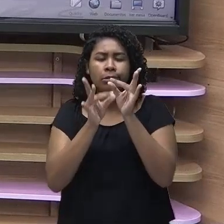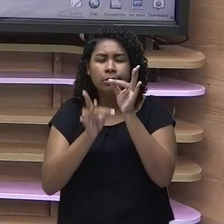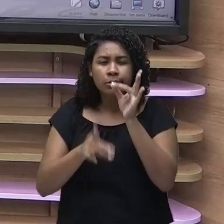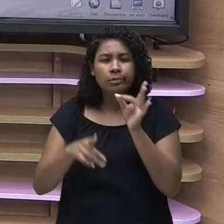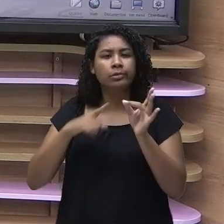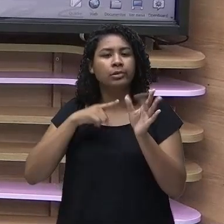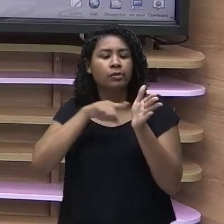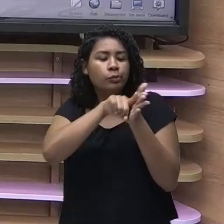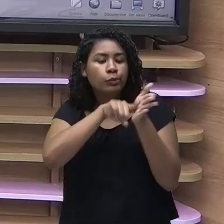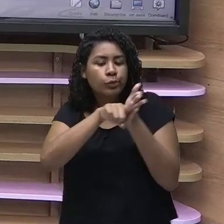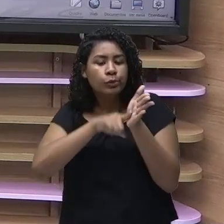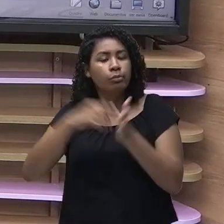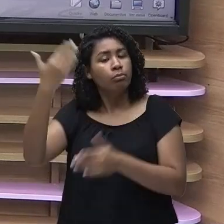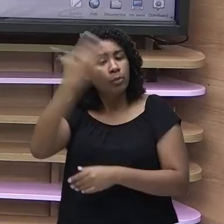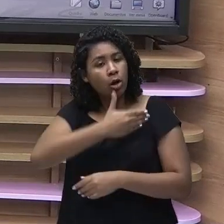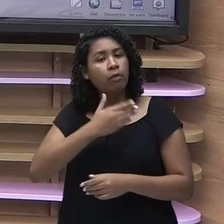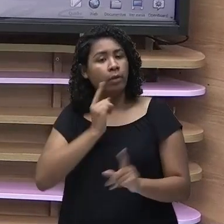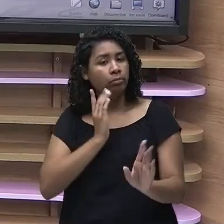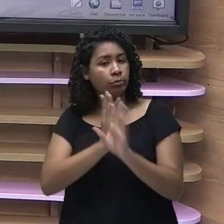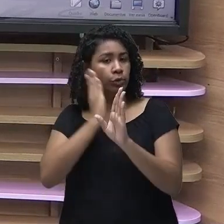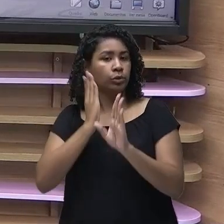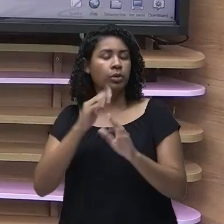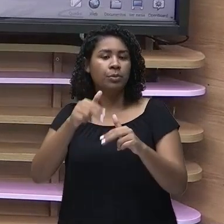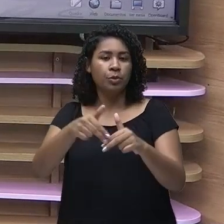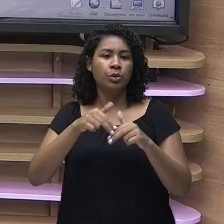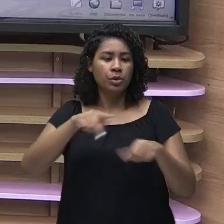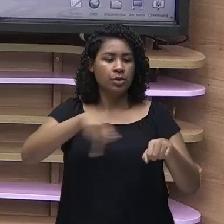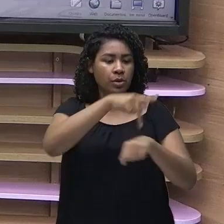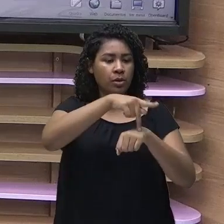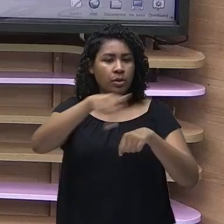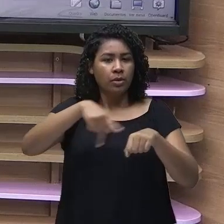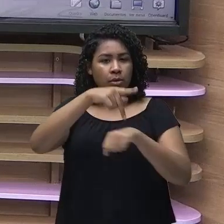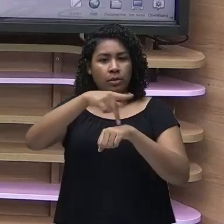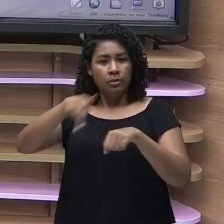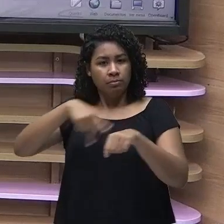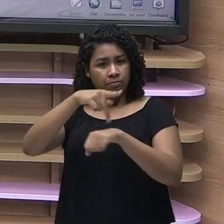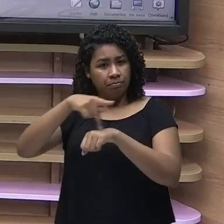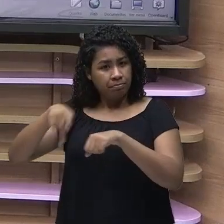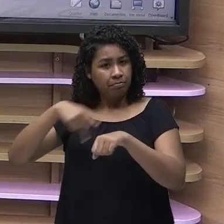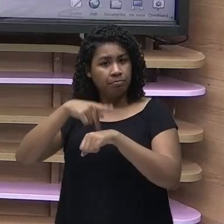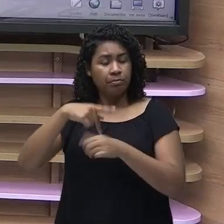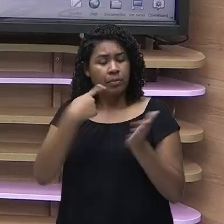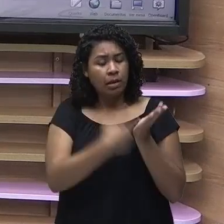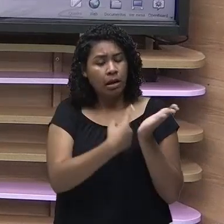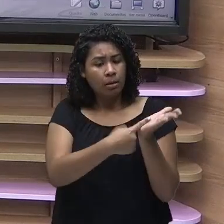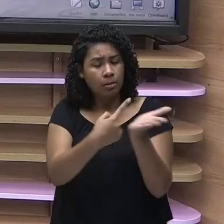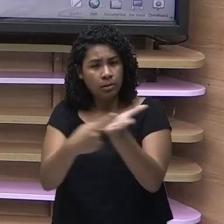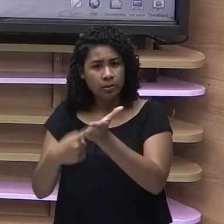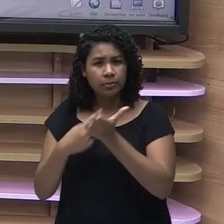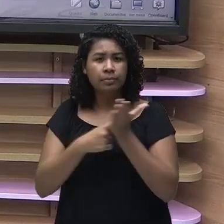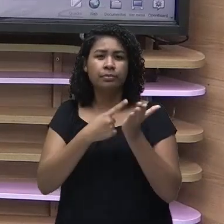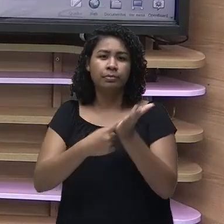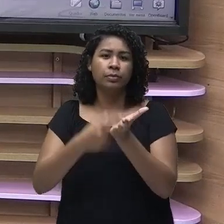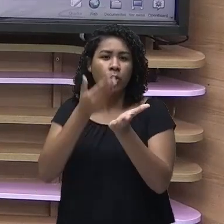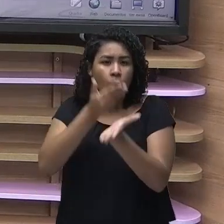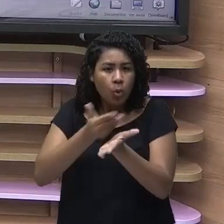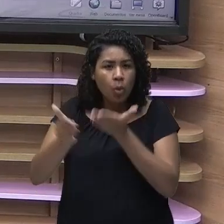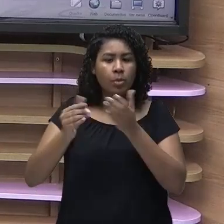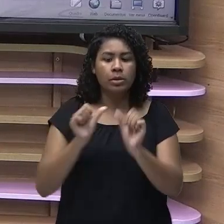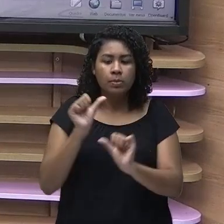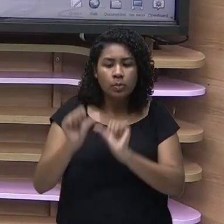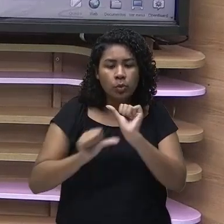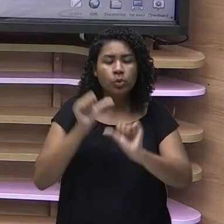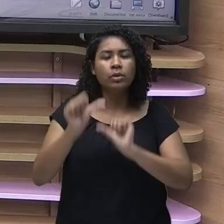por cientistas, os países, né, da ONU entraram em acordo e aí começaram a mudar, né,